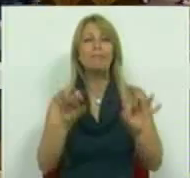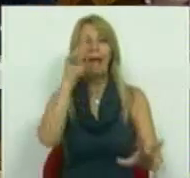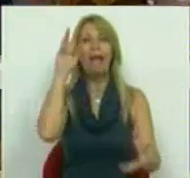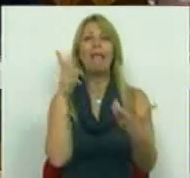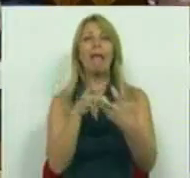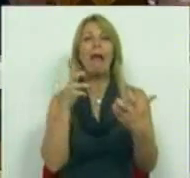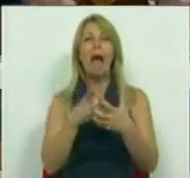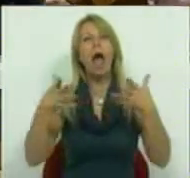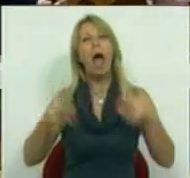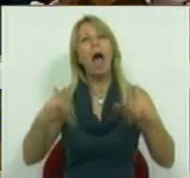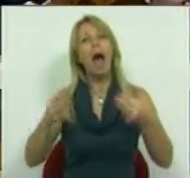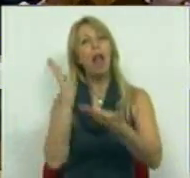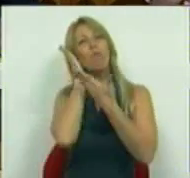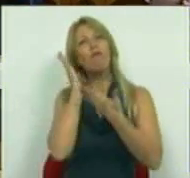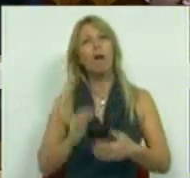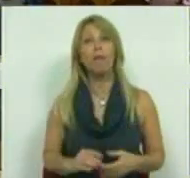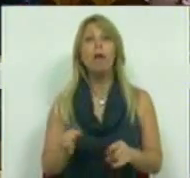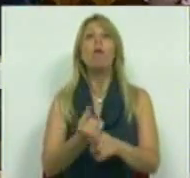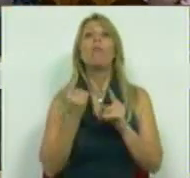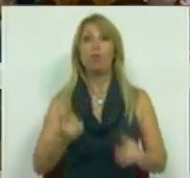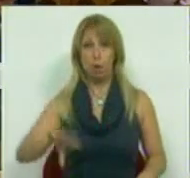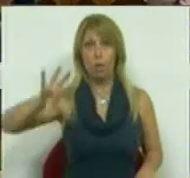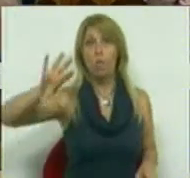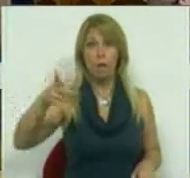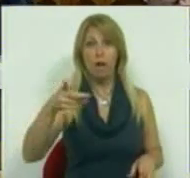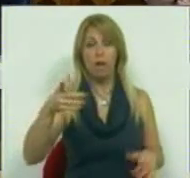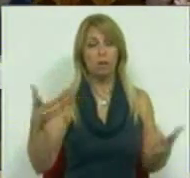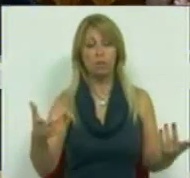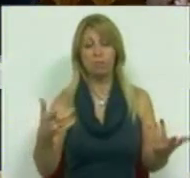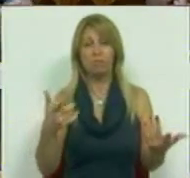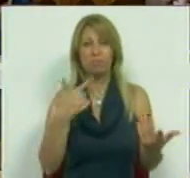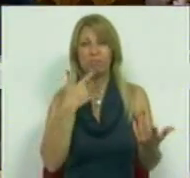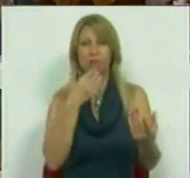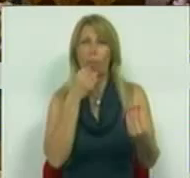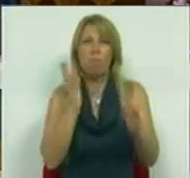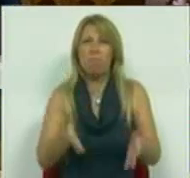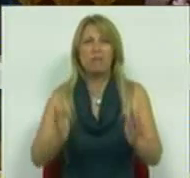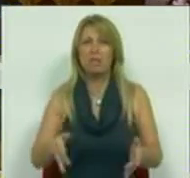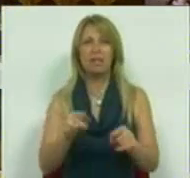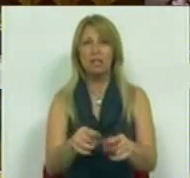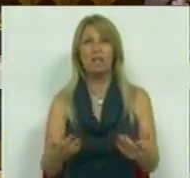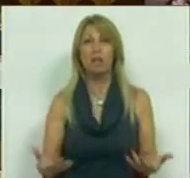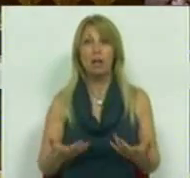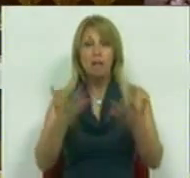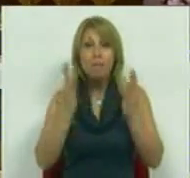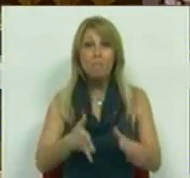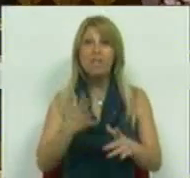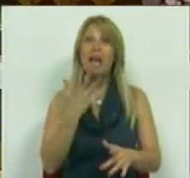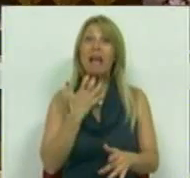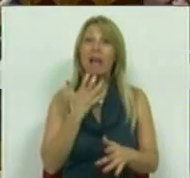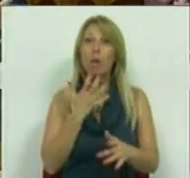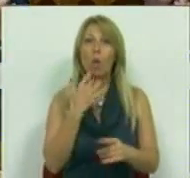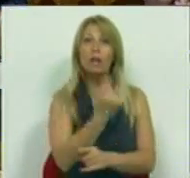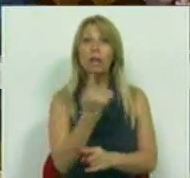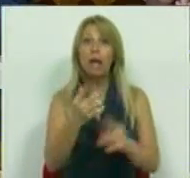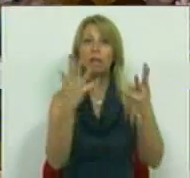Porque o país não merece tal coisa. O país merece e exige o rigor de cada conta do orçamento. E é por